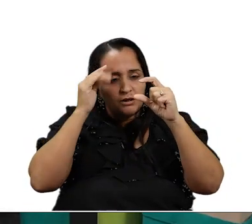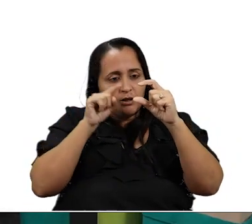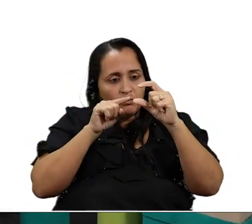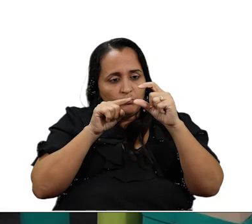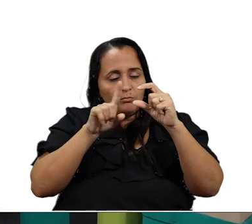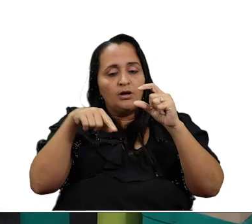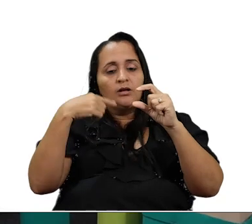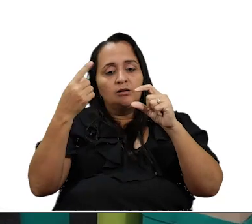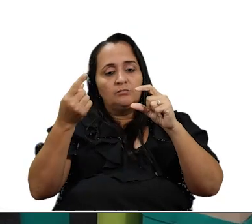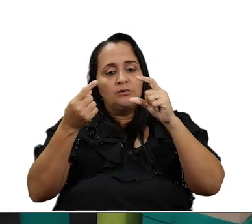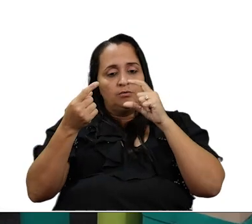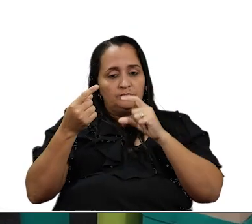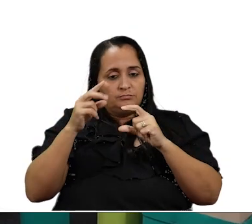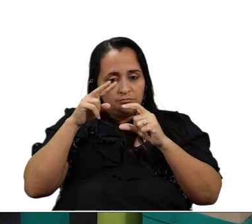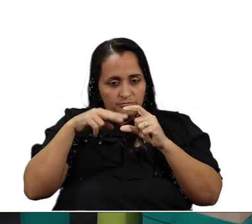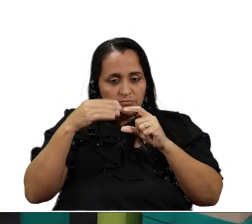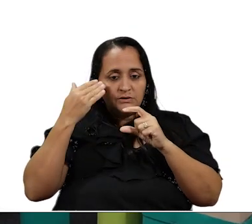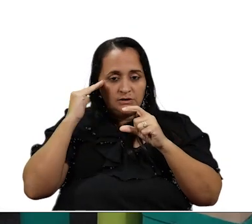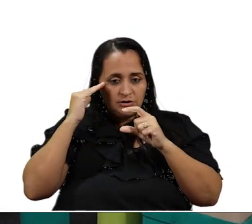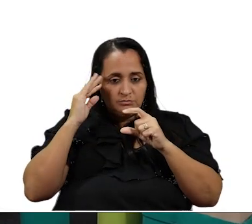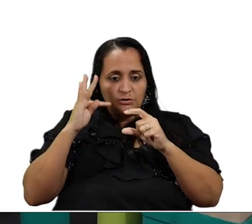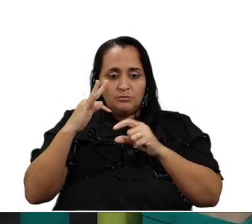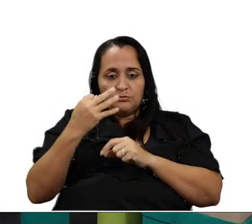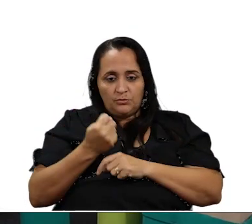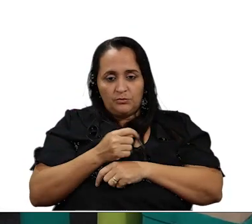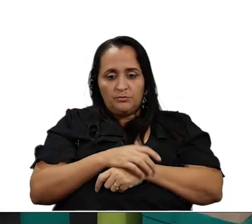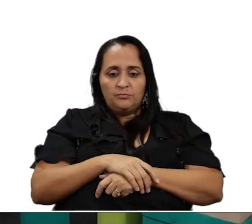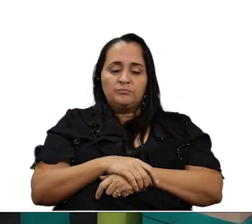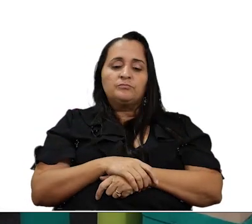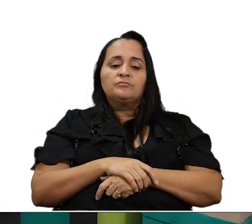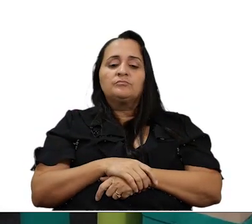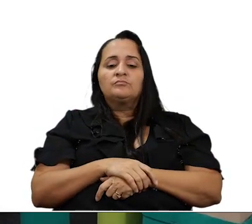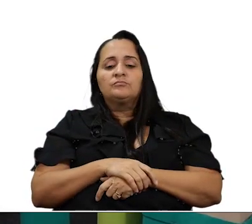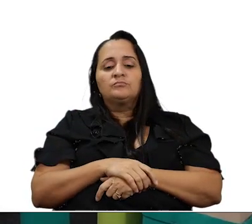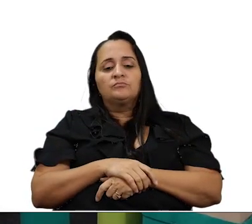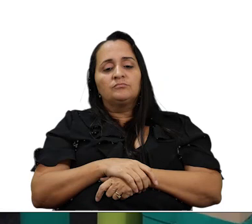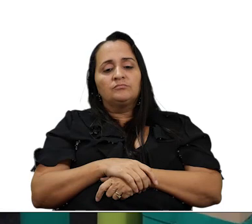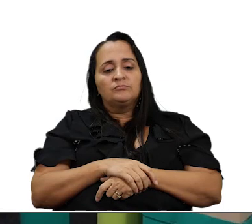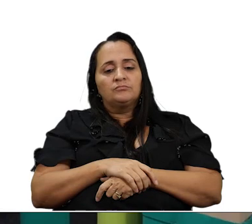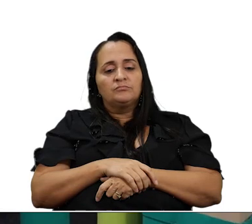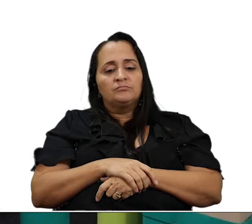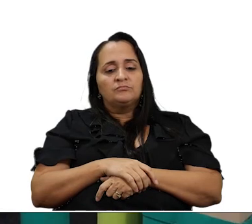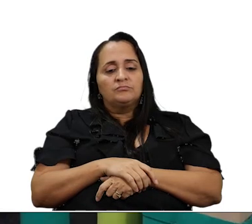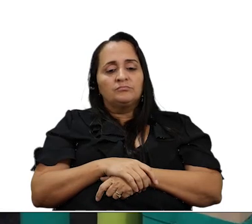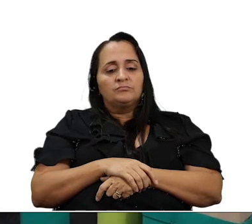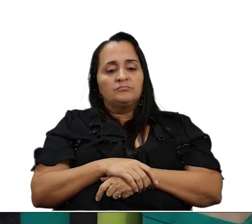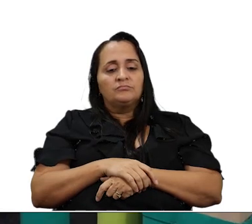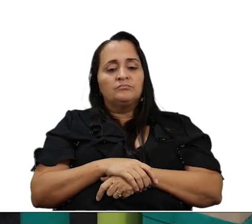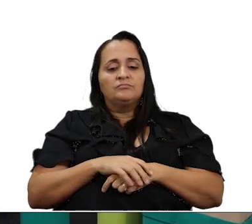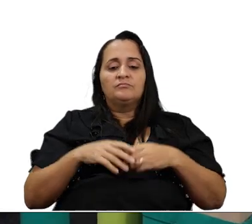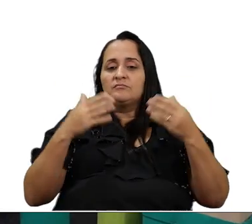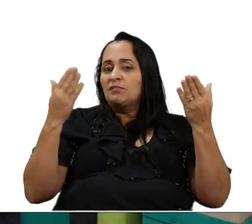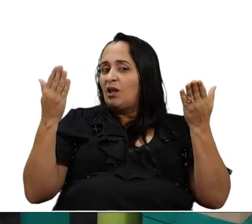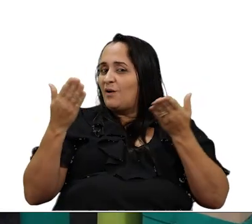E aí a gente garante o entendimento do texto todo, tá bom? Vamos lá para o próximo slide. Poxa, para